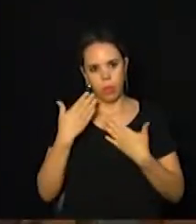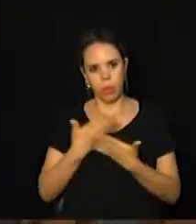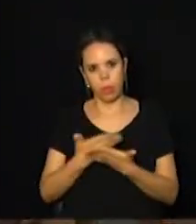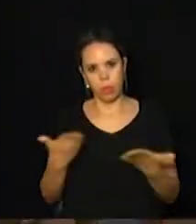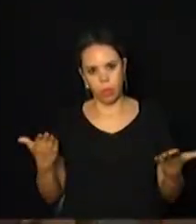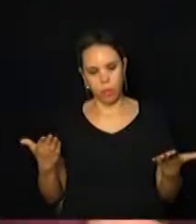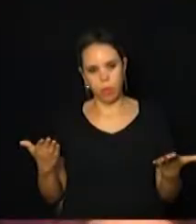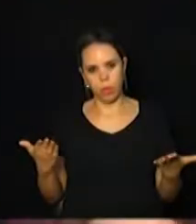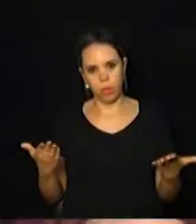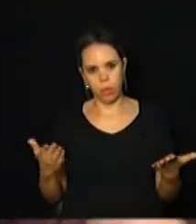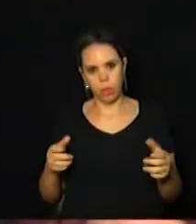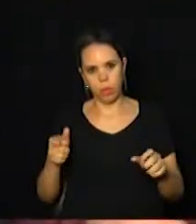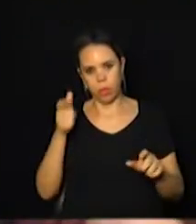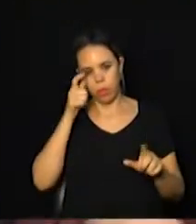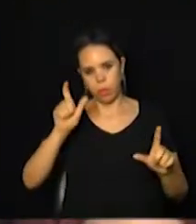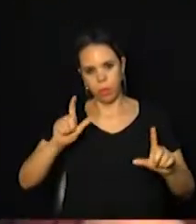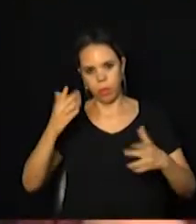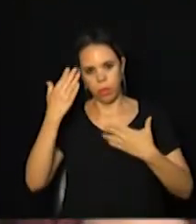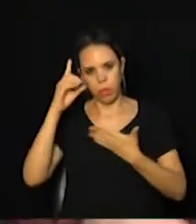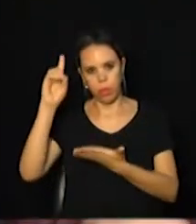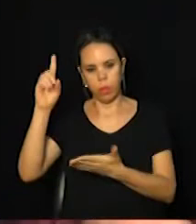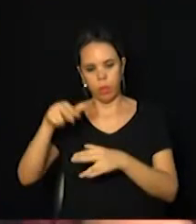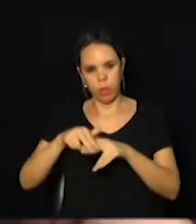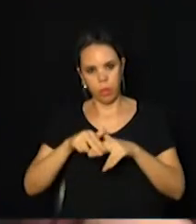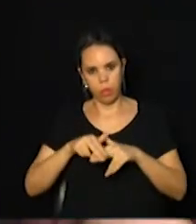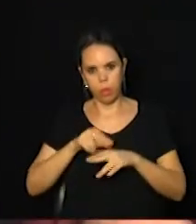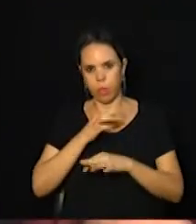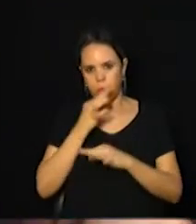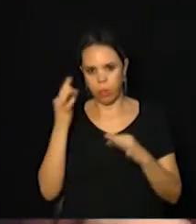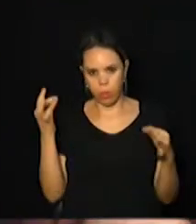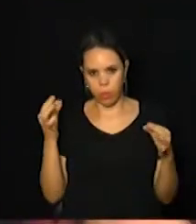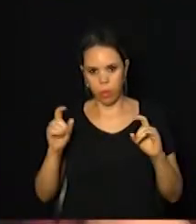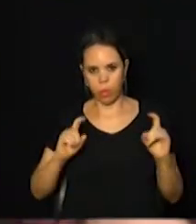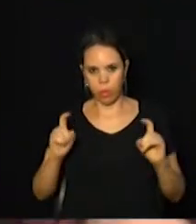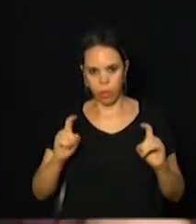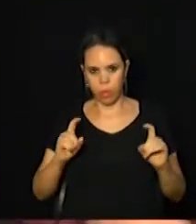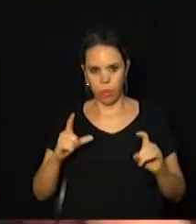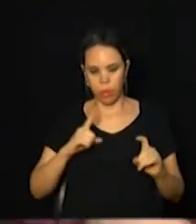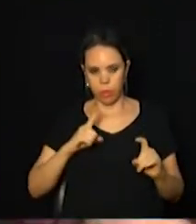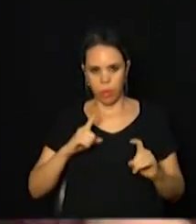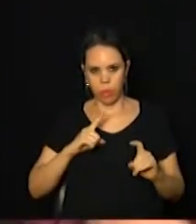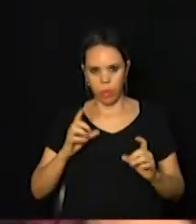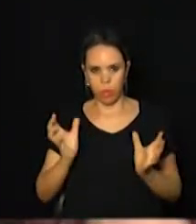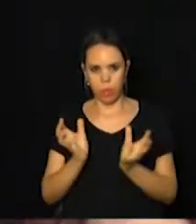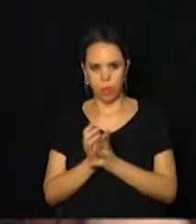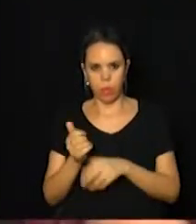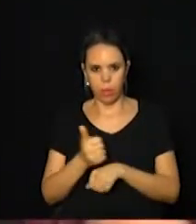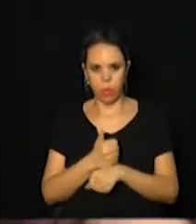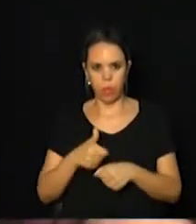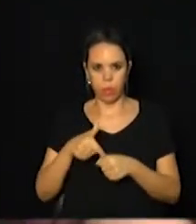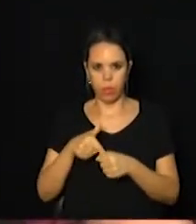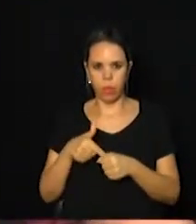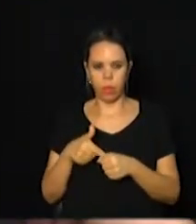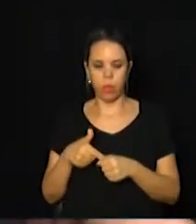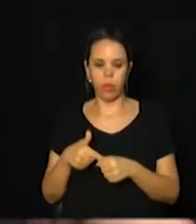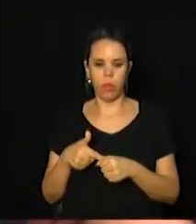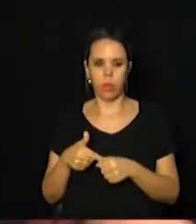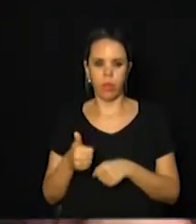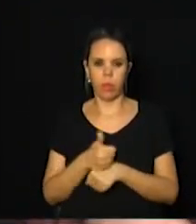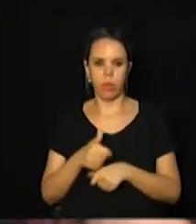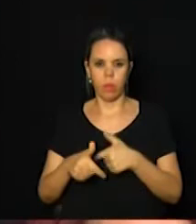obrigado aos senhores aos telespectadores agradeço a Deus por essa excelente reunião que teve da frente parlamentar em defesa da preservação